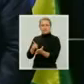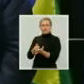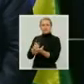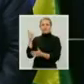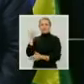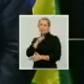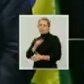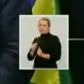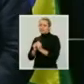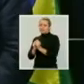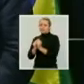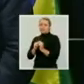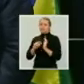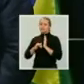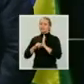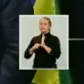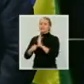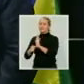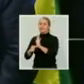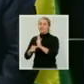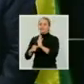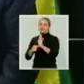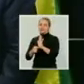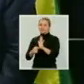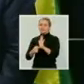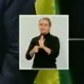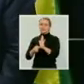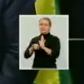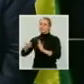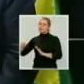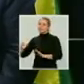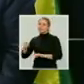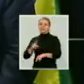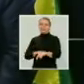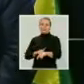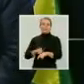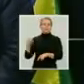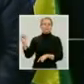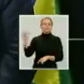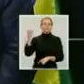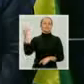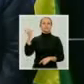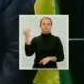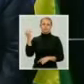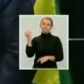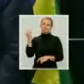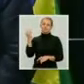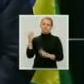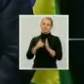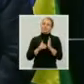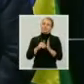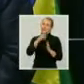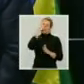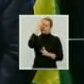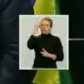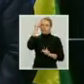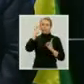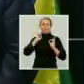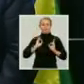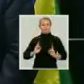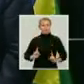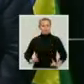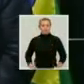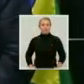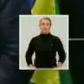chegar com essa mensagem, de que a oportunidade é um momento importante, um momento vital para que uma pessoa